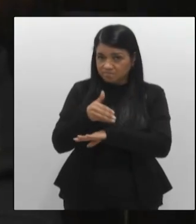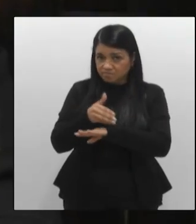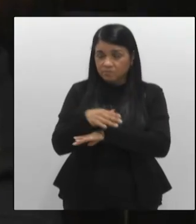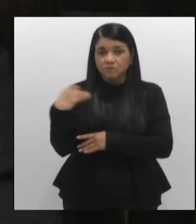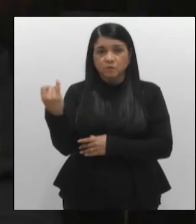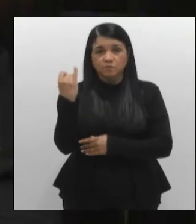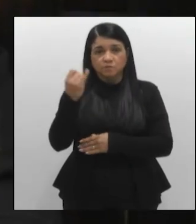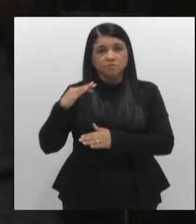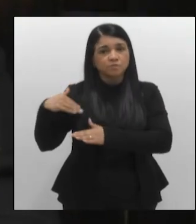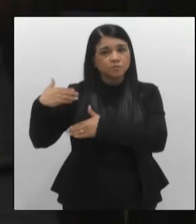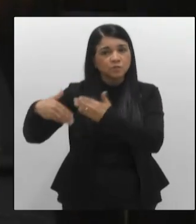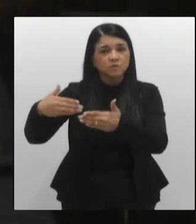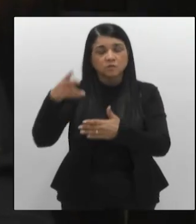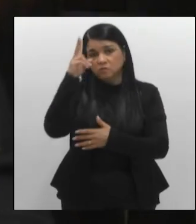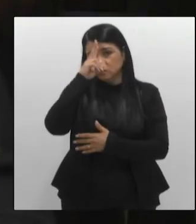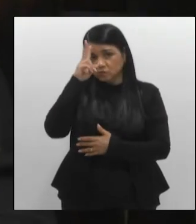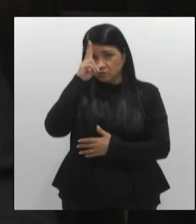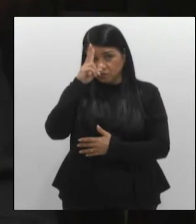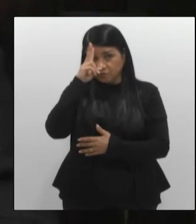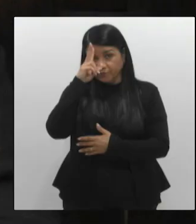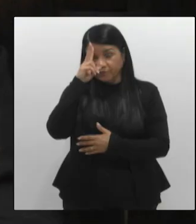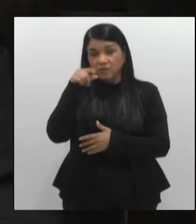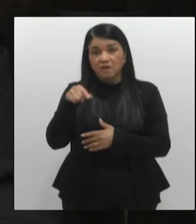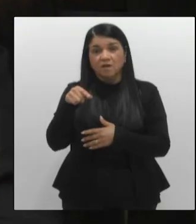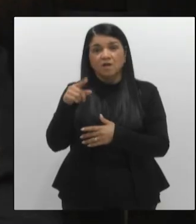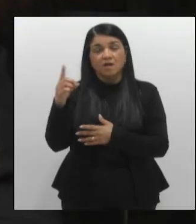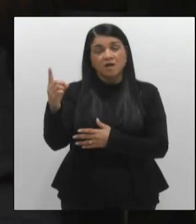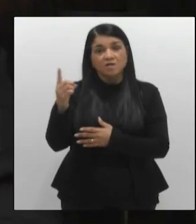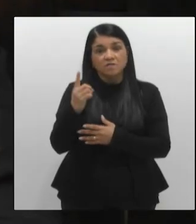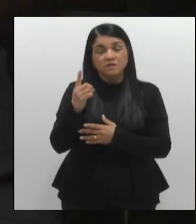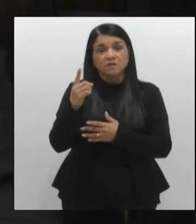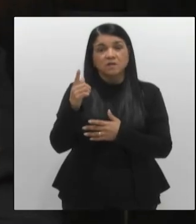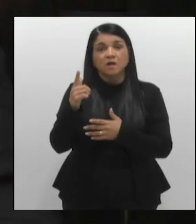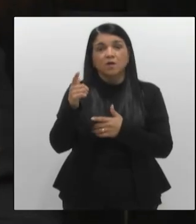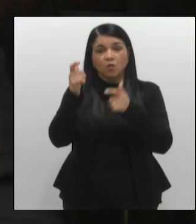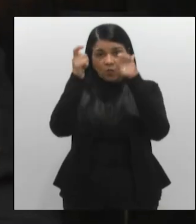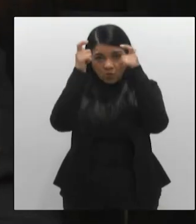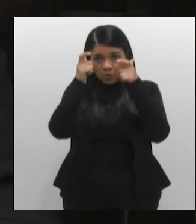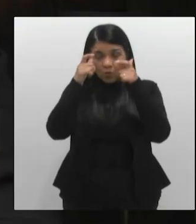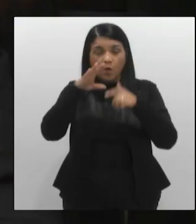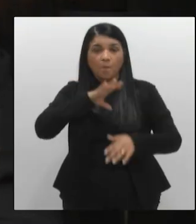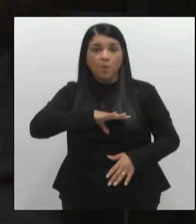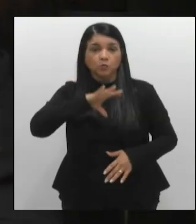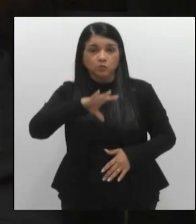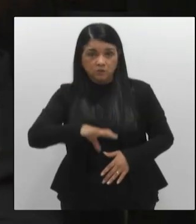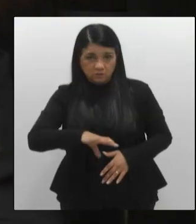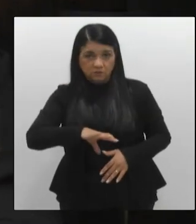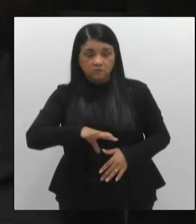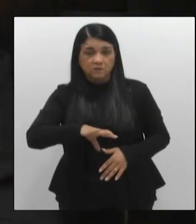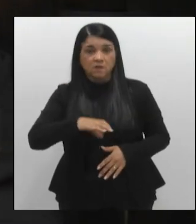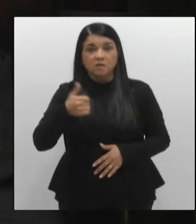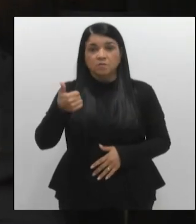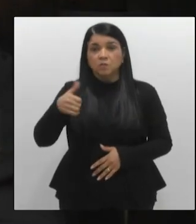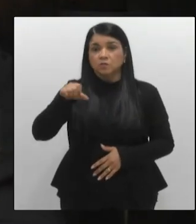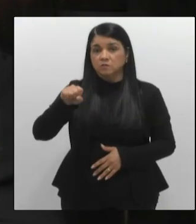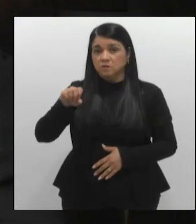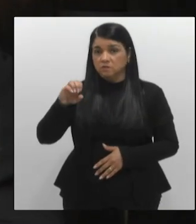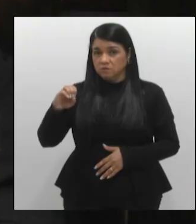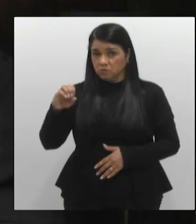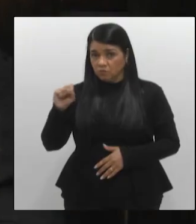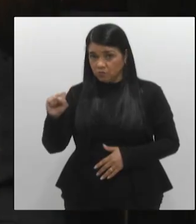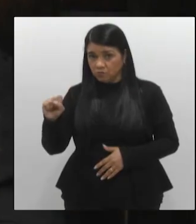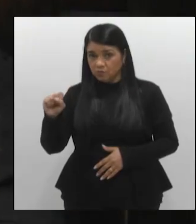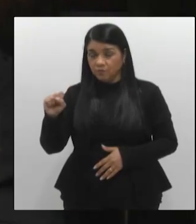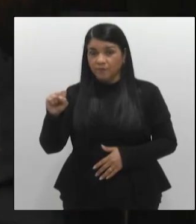importantes processos históricos, como a vinda da coroa portuguesa, da corte portuguesa, em 1808, quando